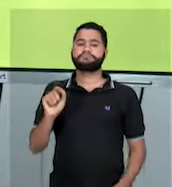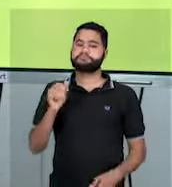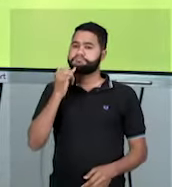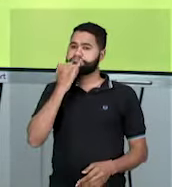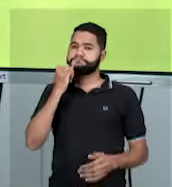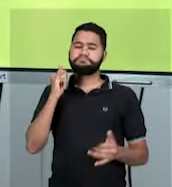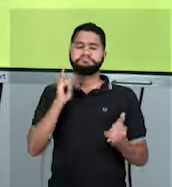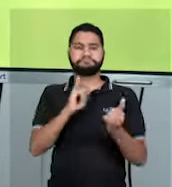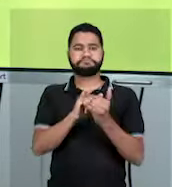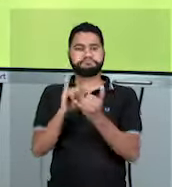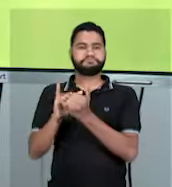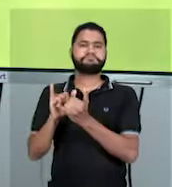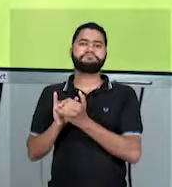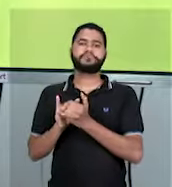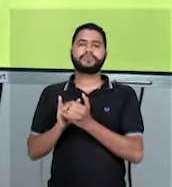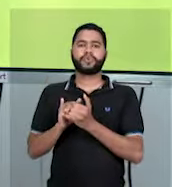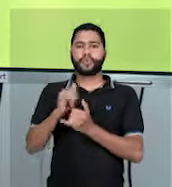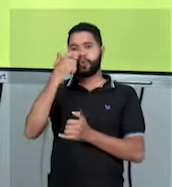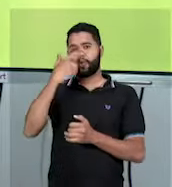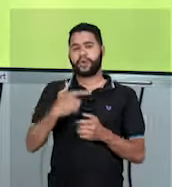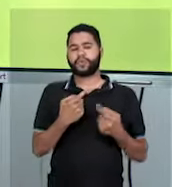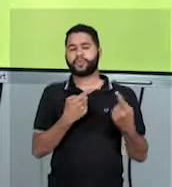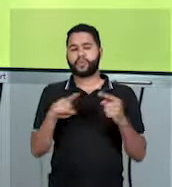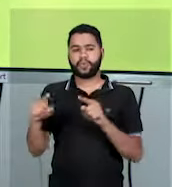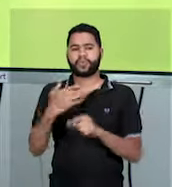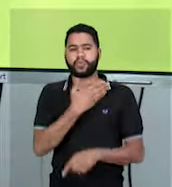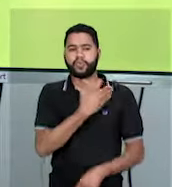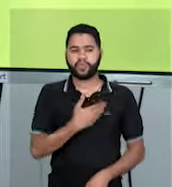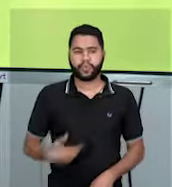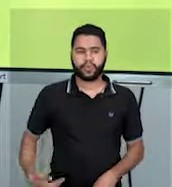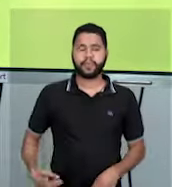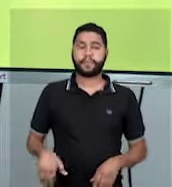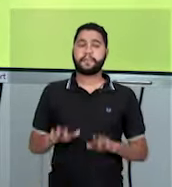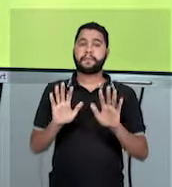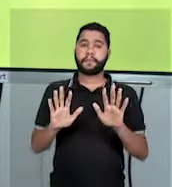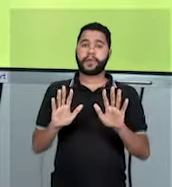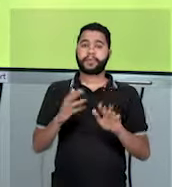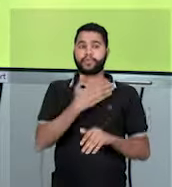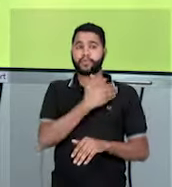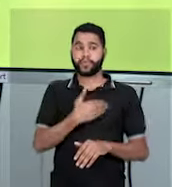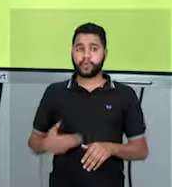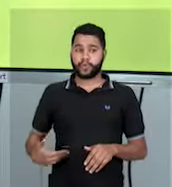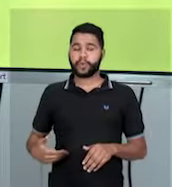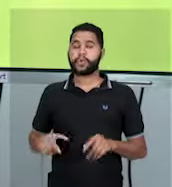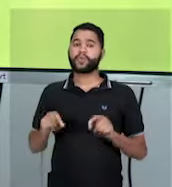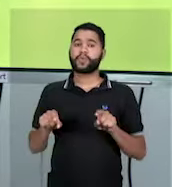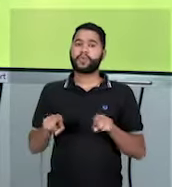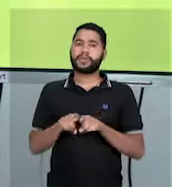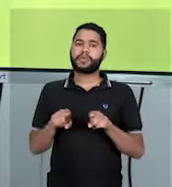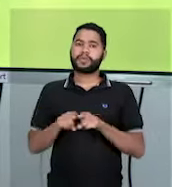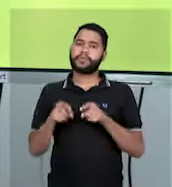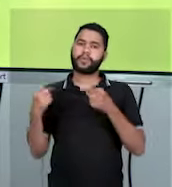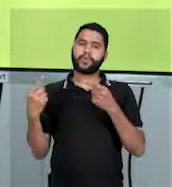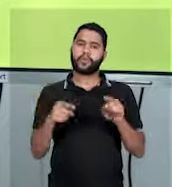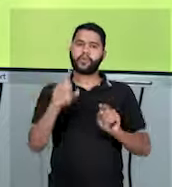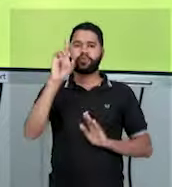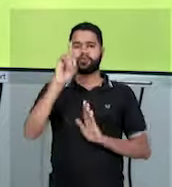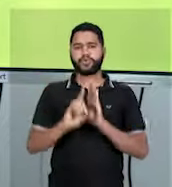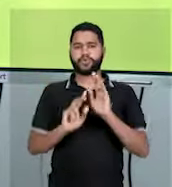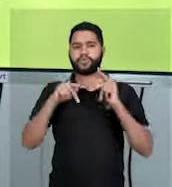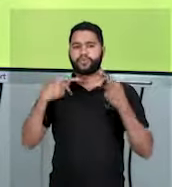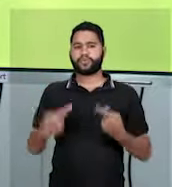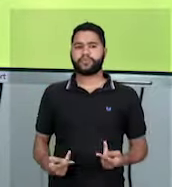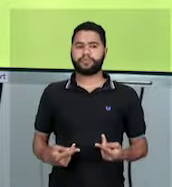perdoados todos os atos contra o governo, mas também todos os atos do governo que foram contra os direitos humanos e